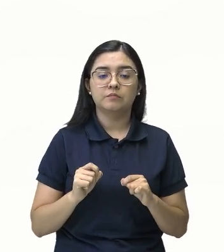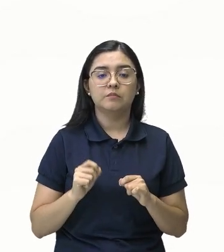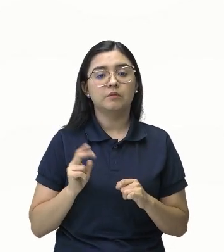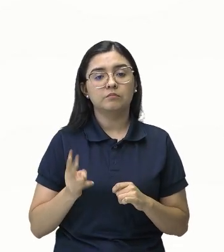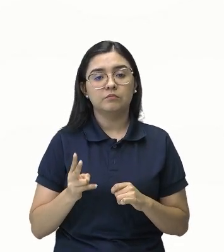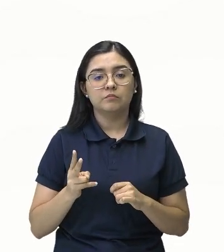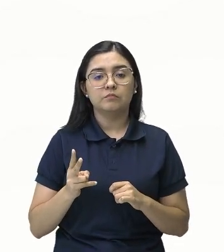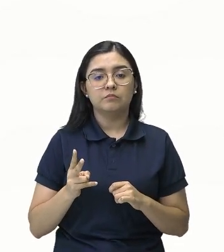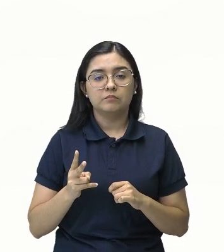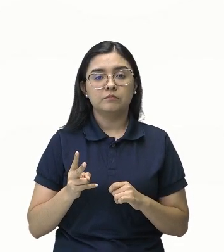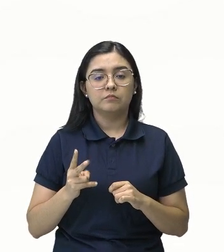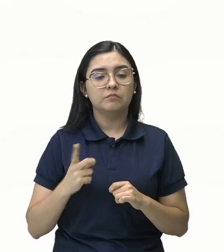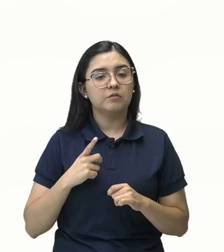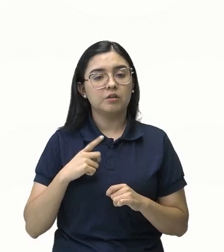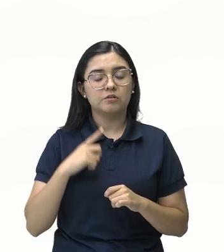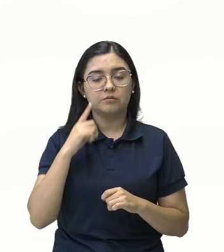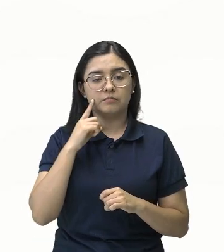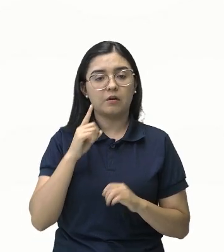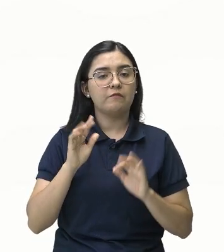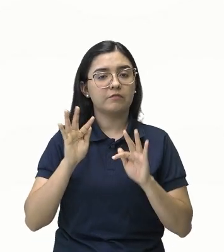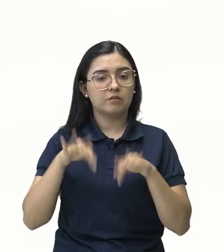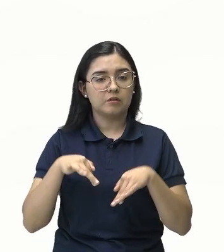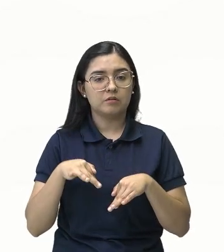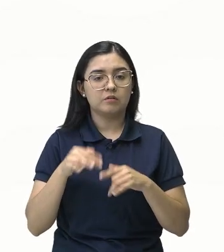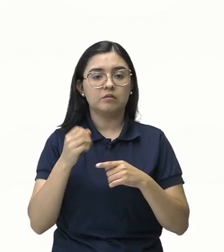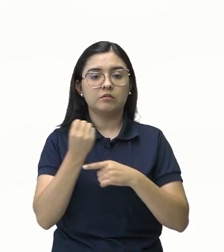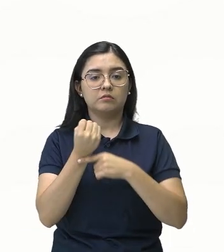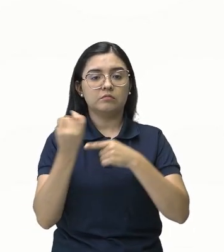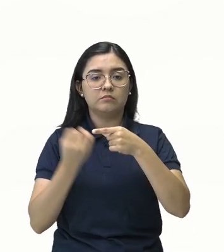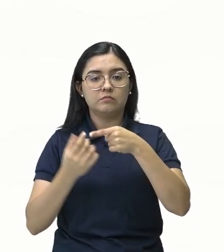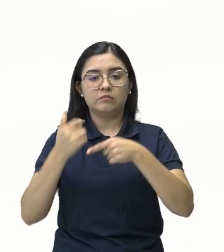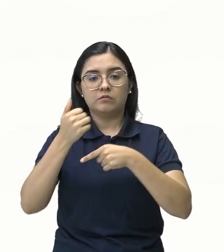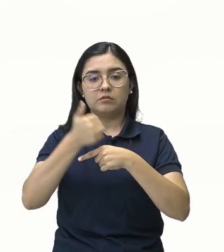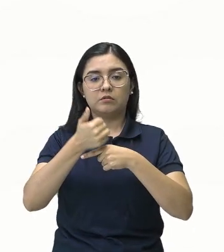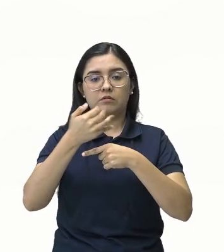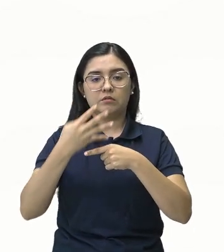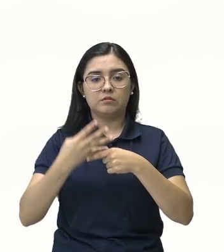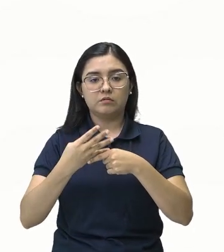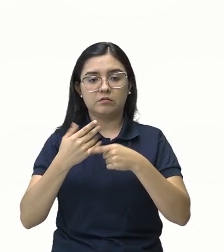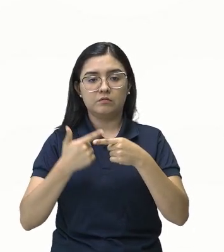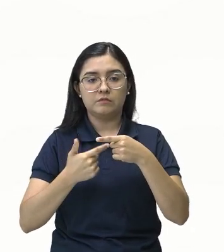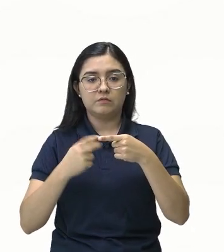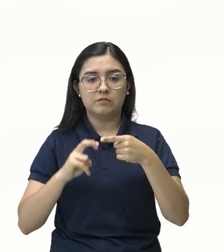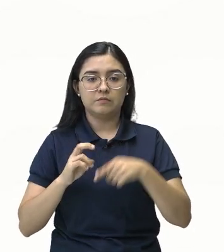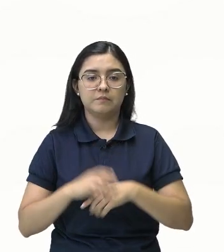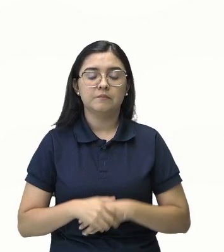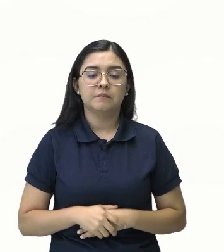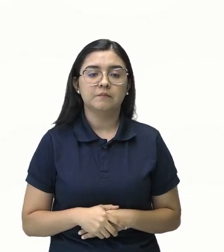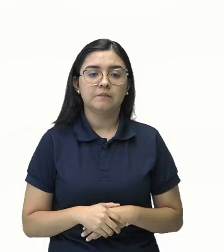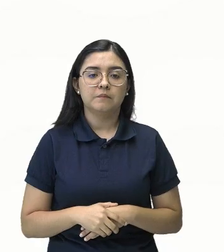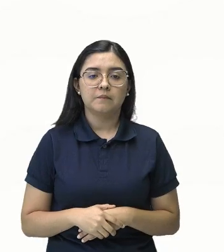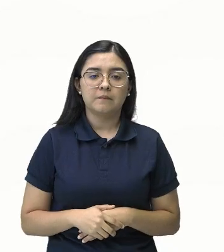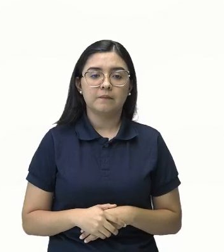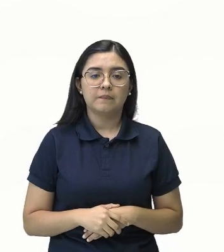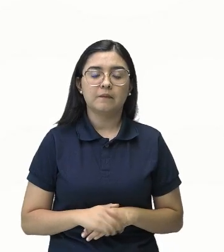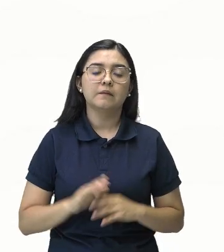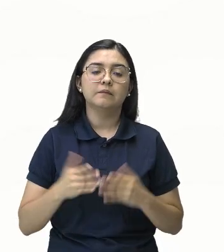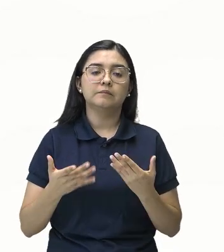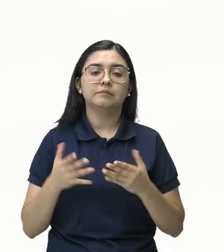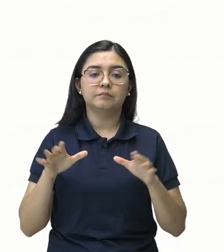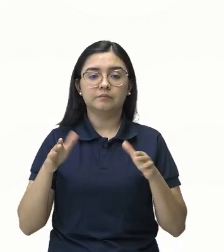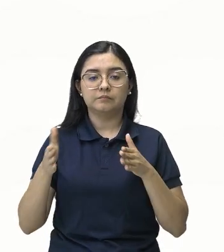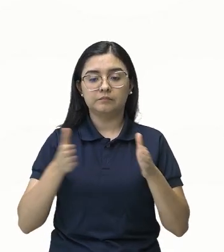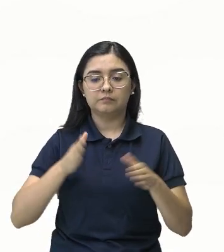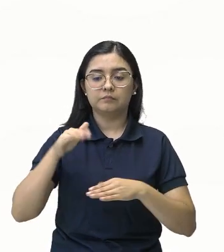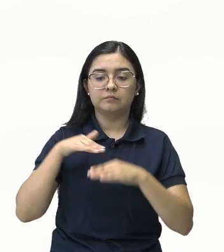exatamente nesta forma. Então, significa o quê? Que na turma da noite, para cada 14